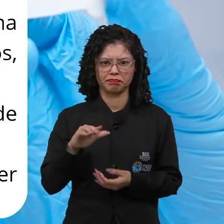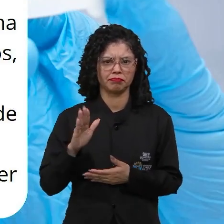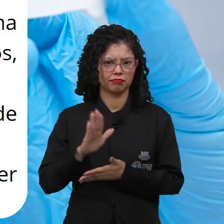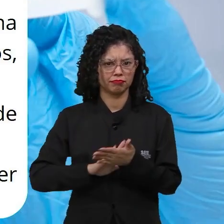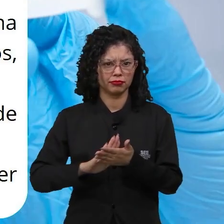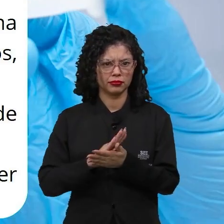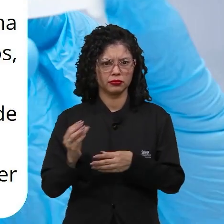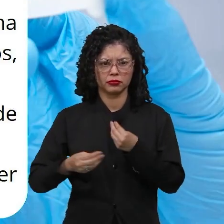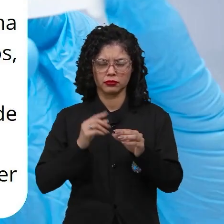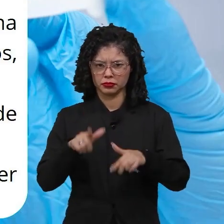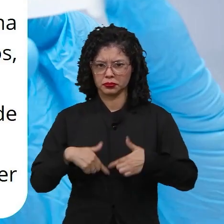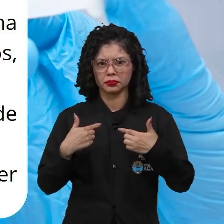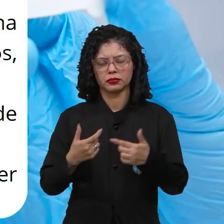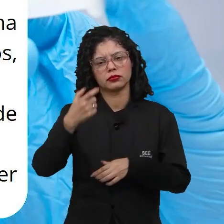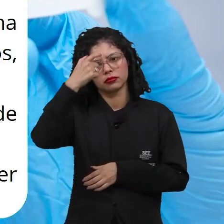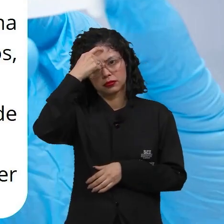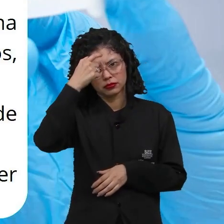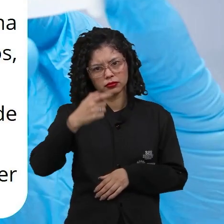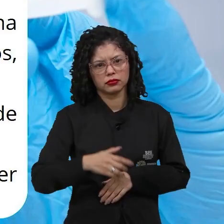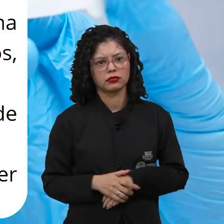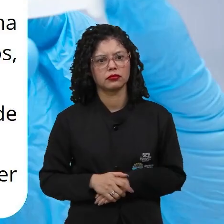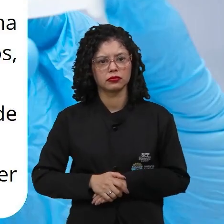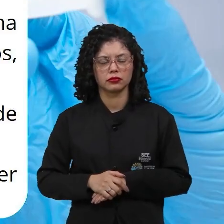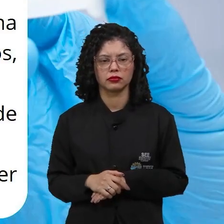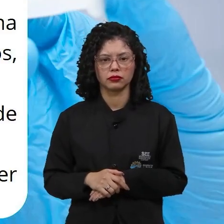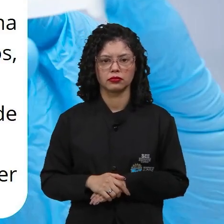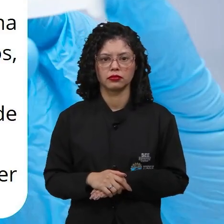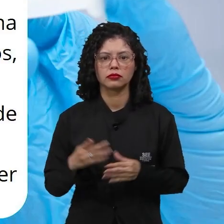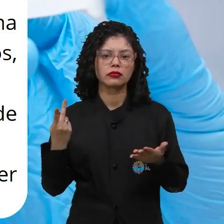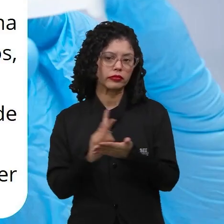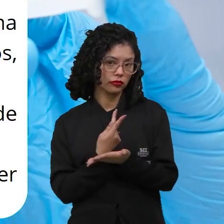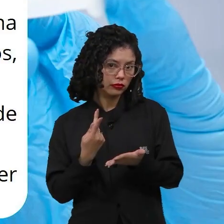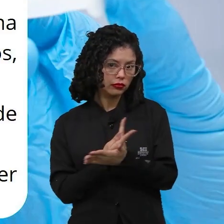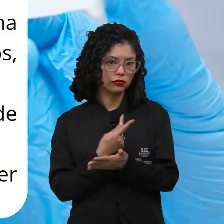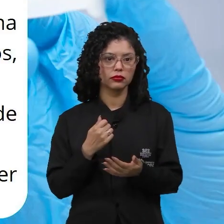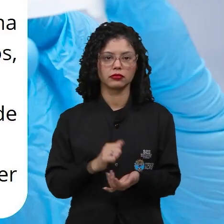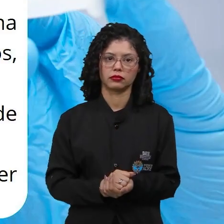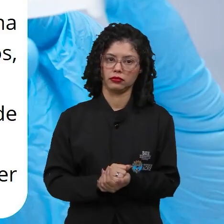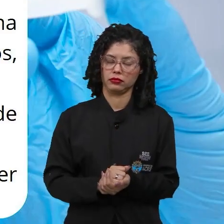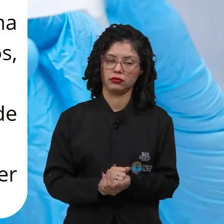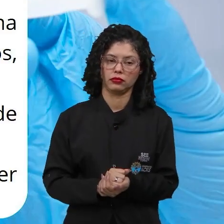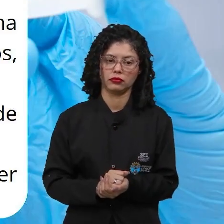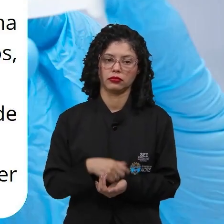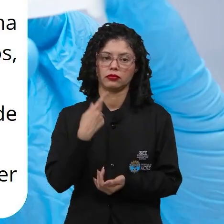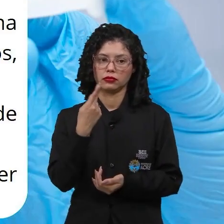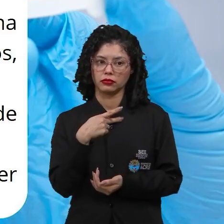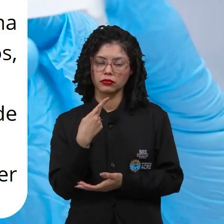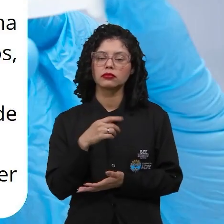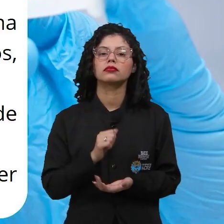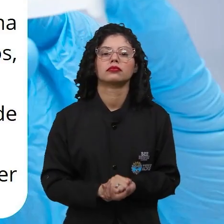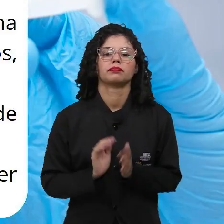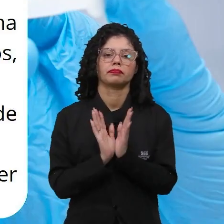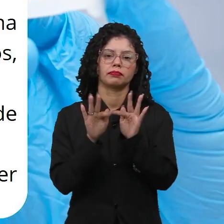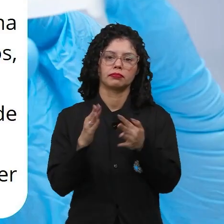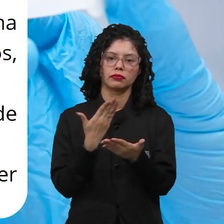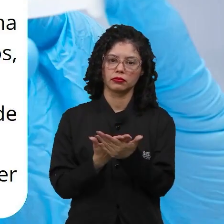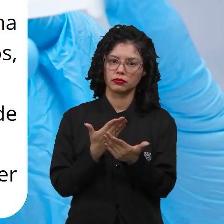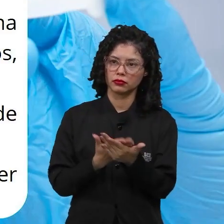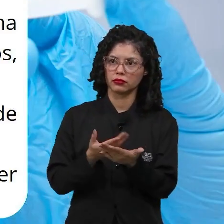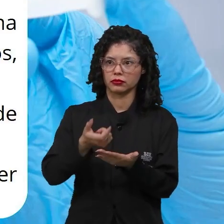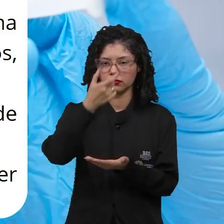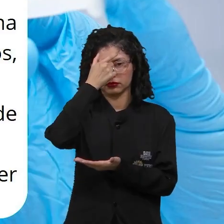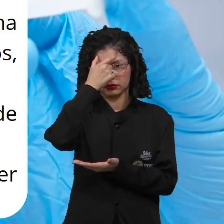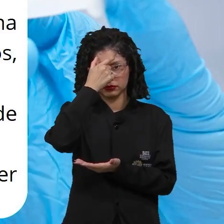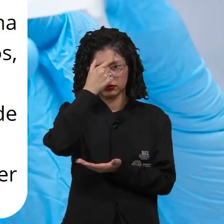de mecanismo de autorregulação e memória. Tá errado, gente. A gente falou ali, né, no final da aula, falando sobre a